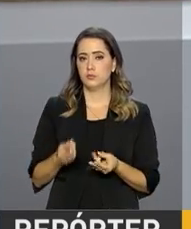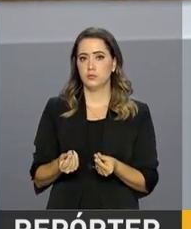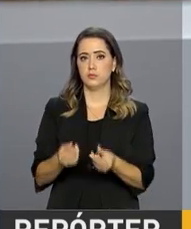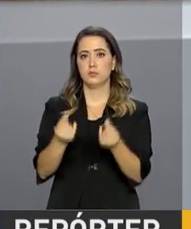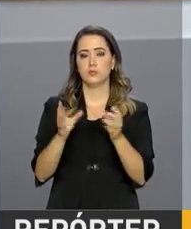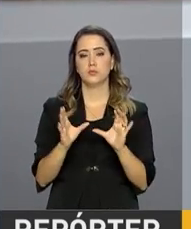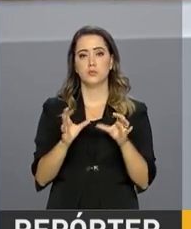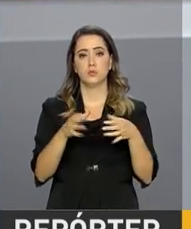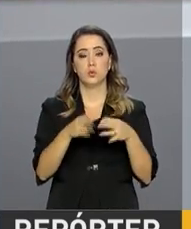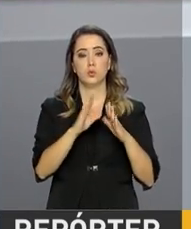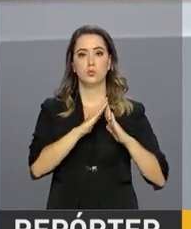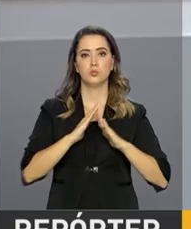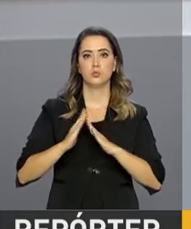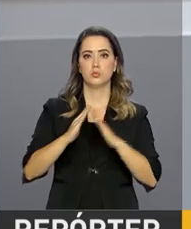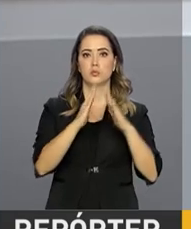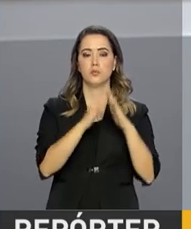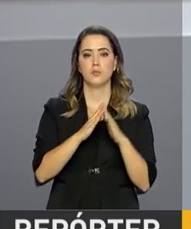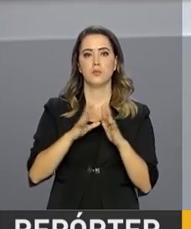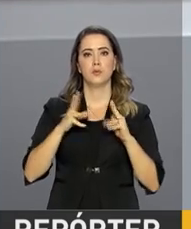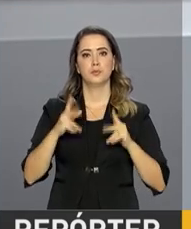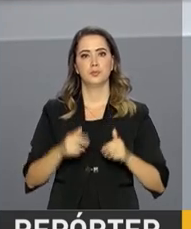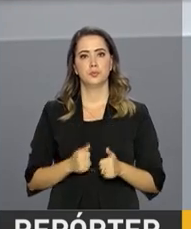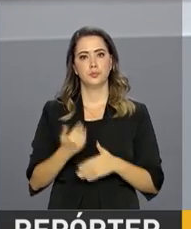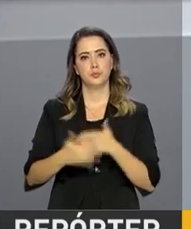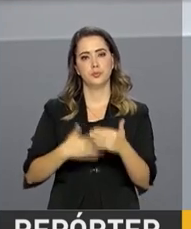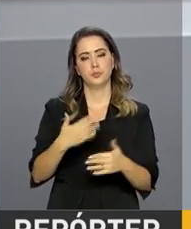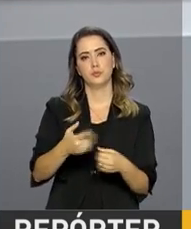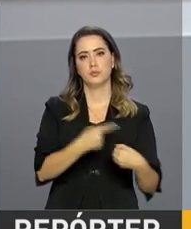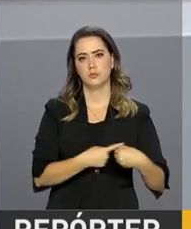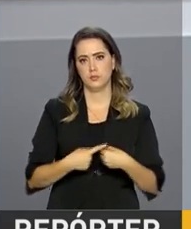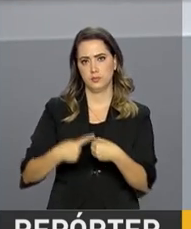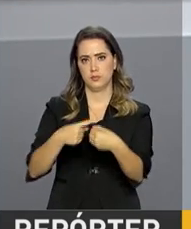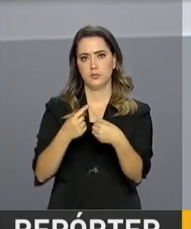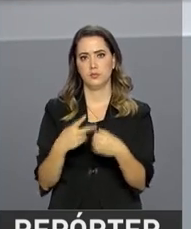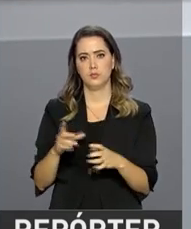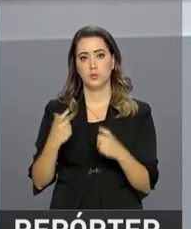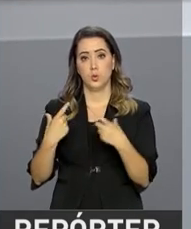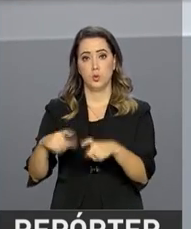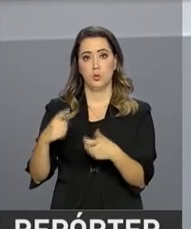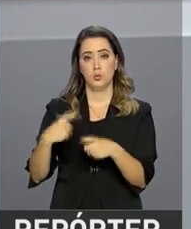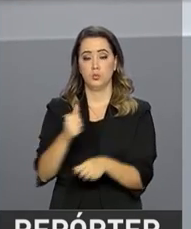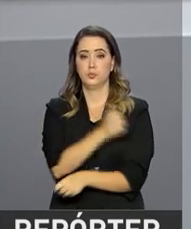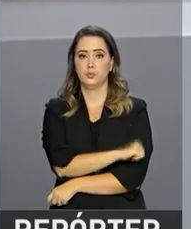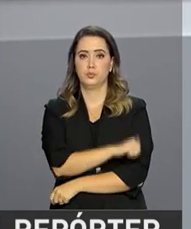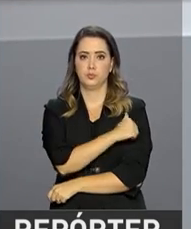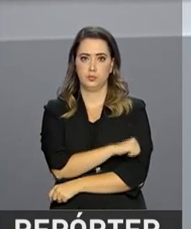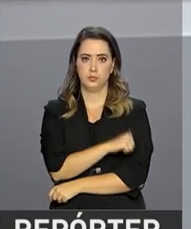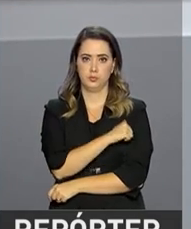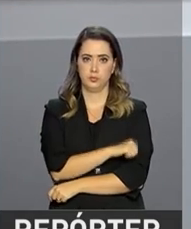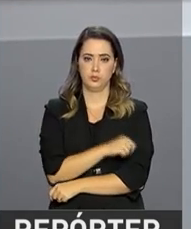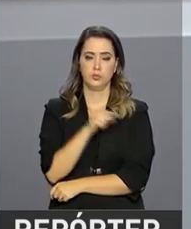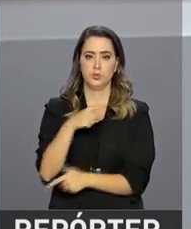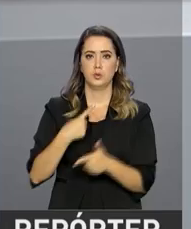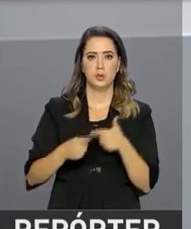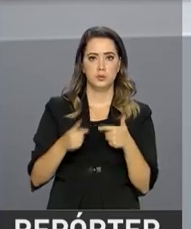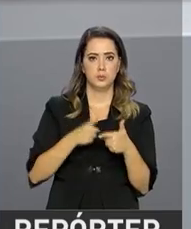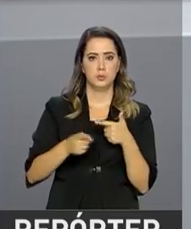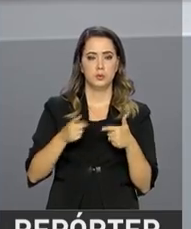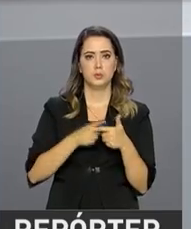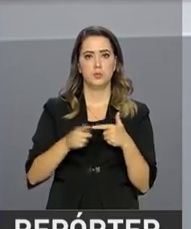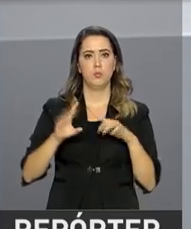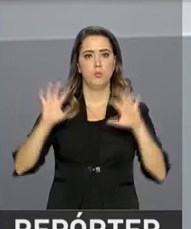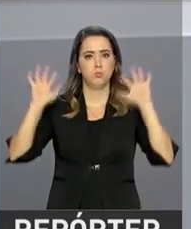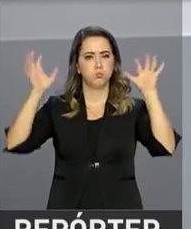investimentos nas áreas de habitação saneamento e desenvolvimento urbano para a região serrana do rio de janeiro vítimas de